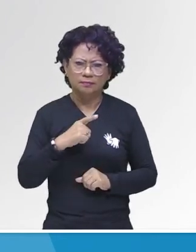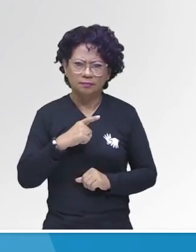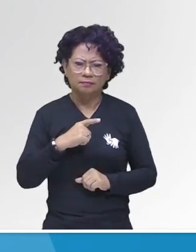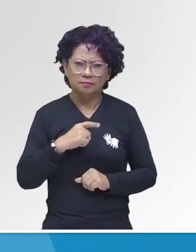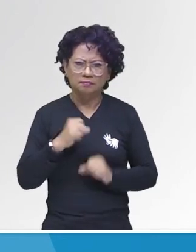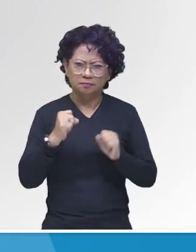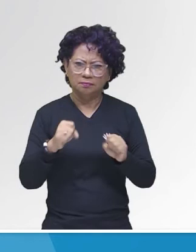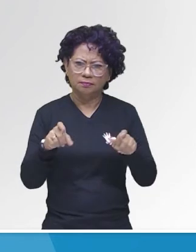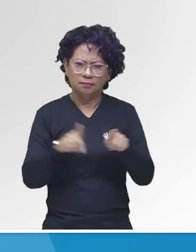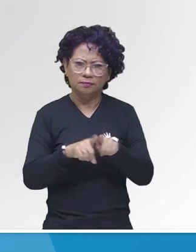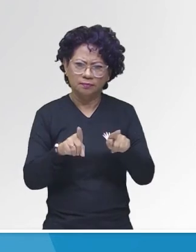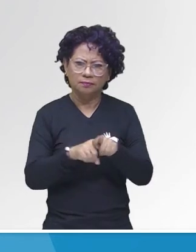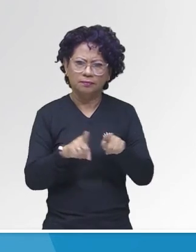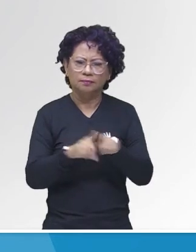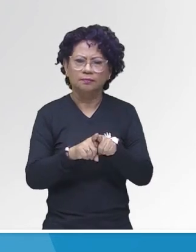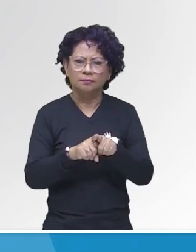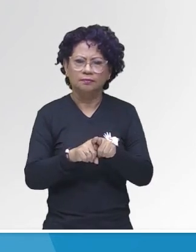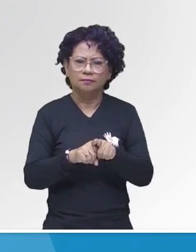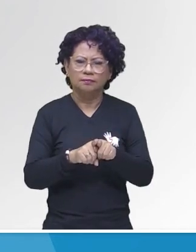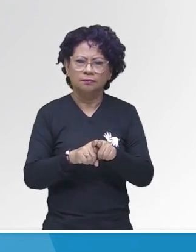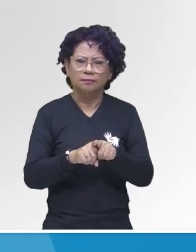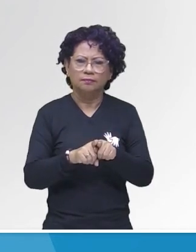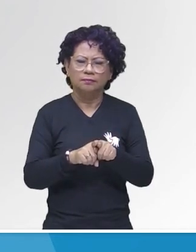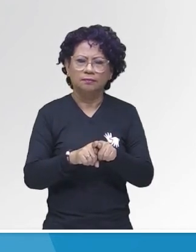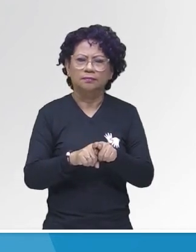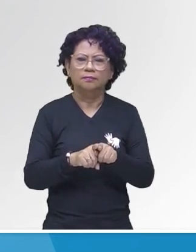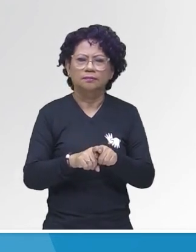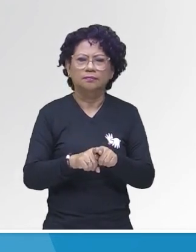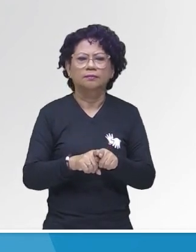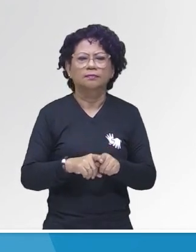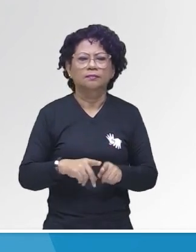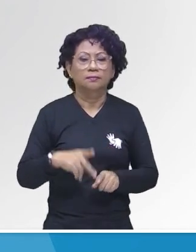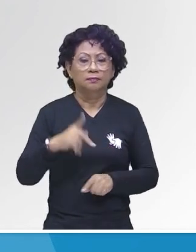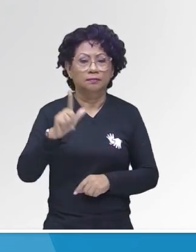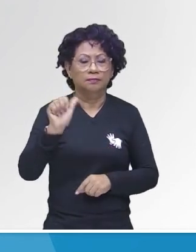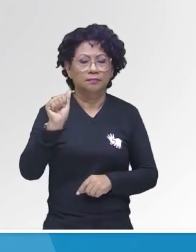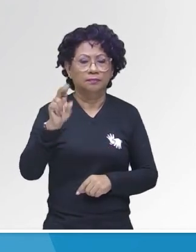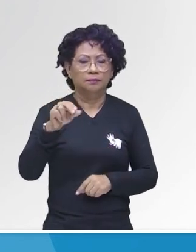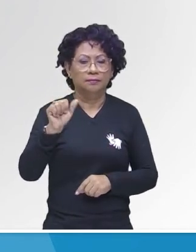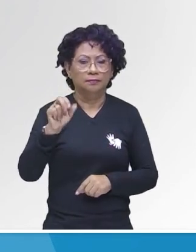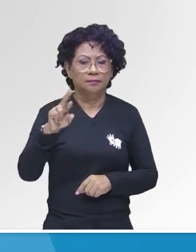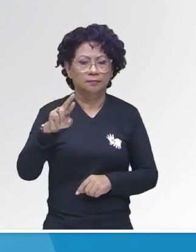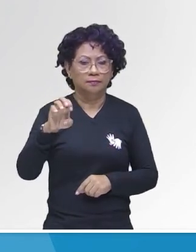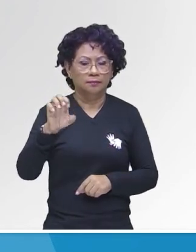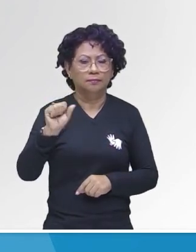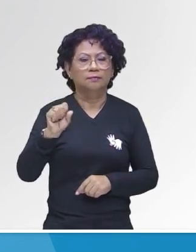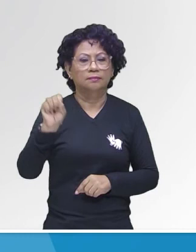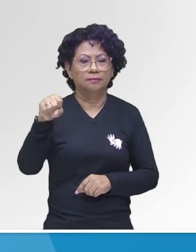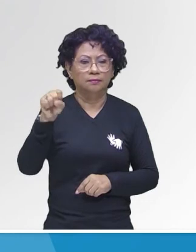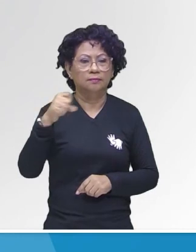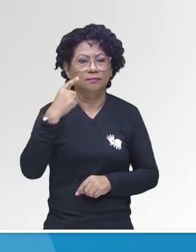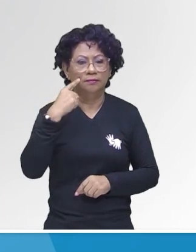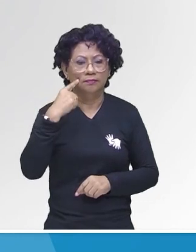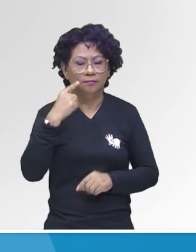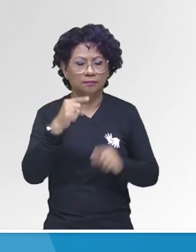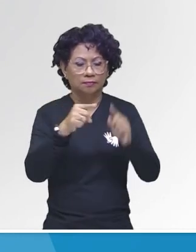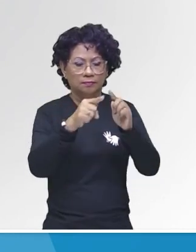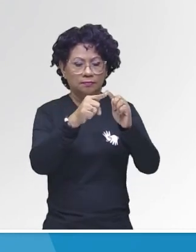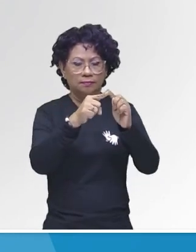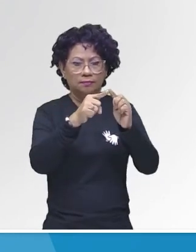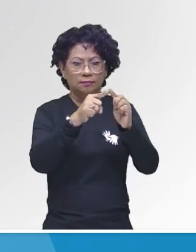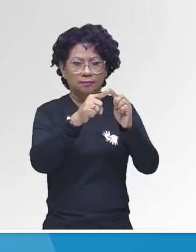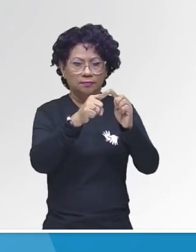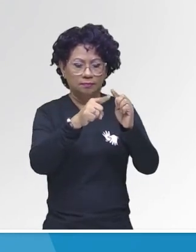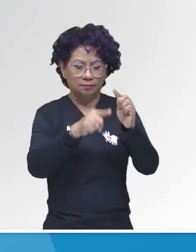pontos? Sim. Então, podemos observar aqui que nós temos, ó, um plano que